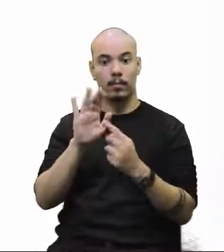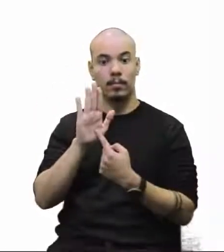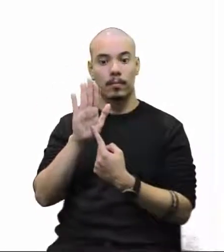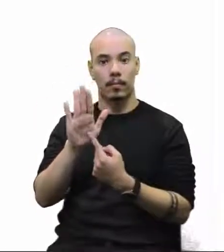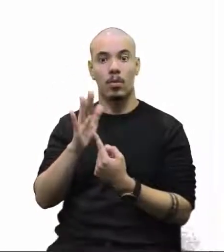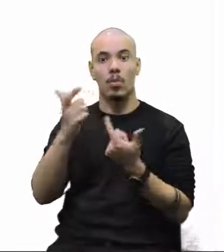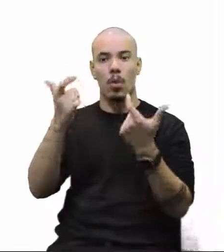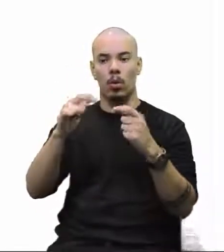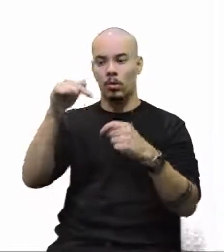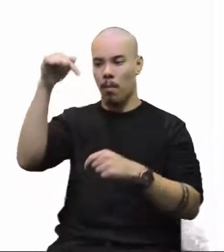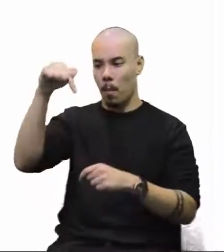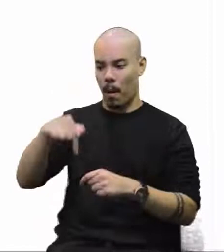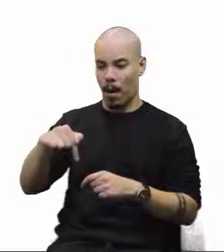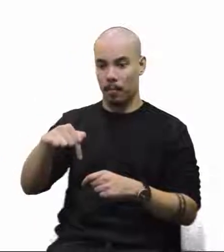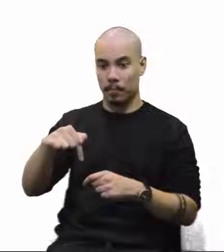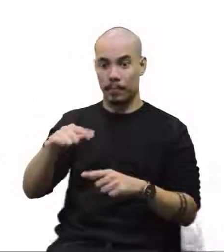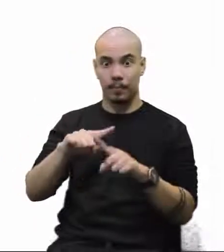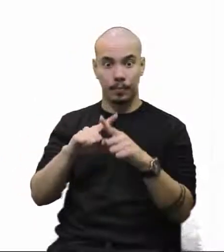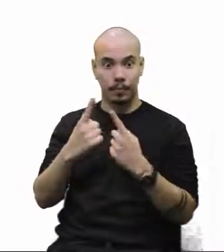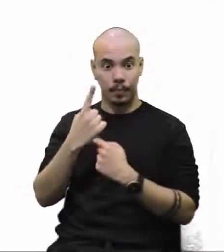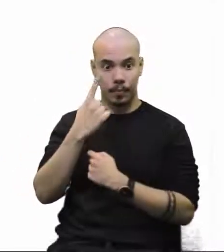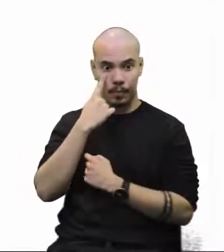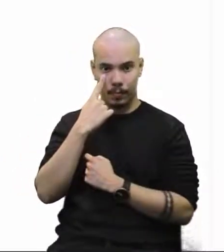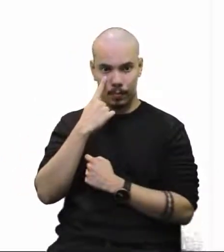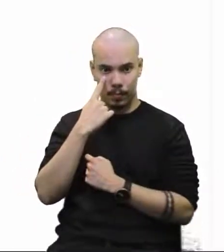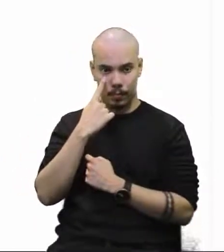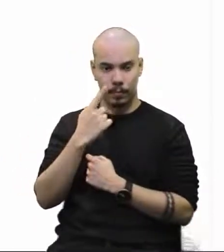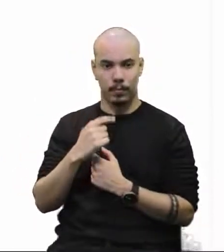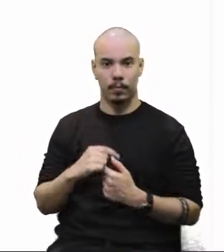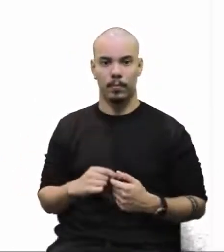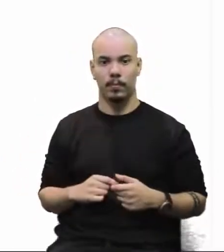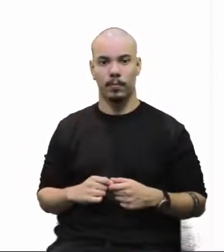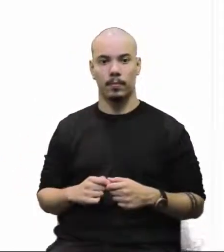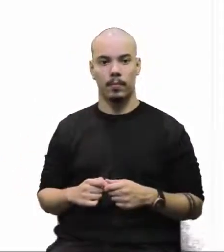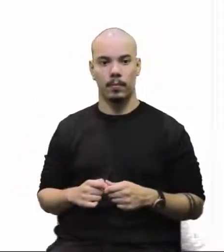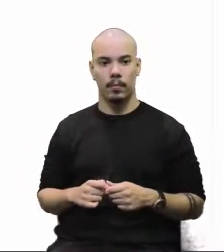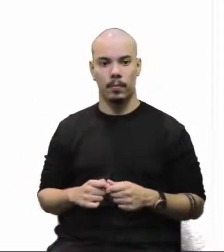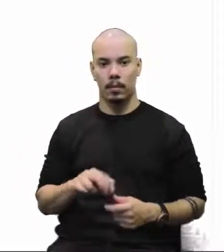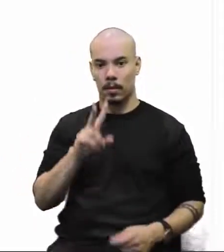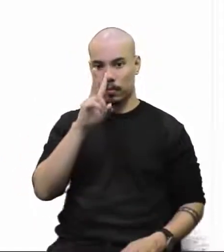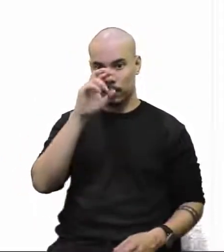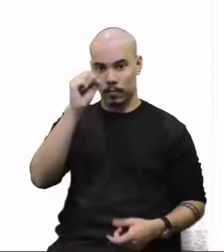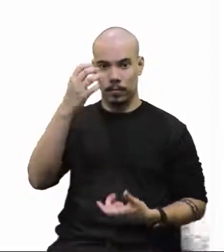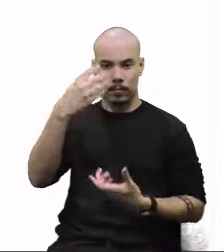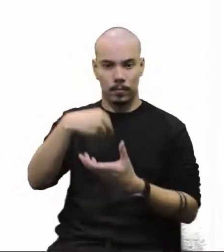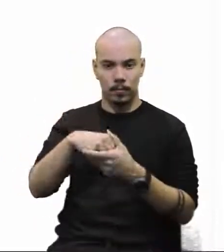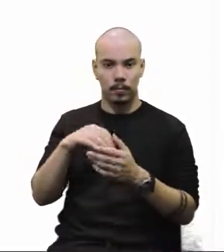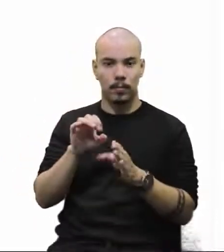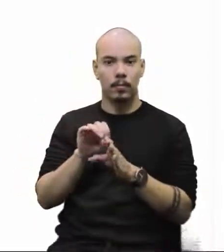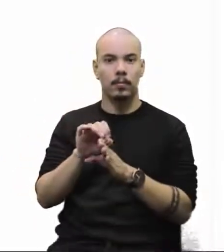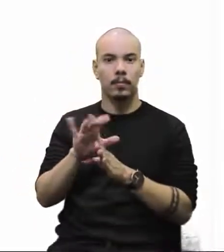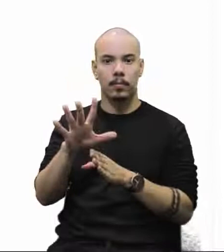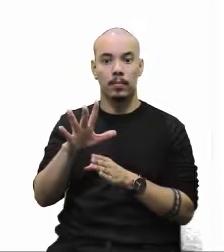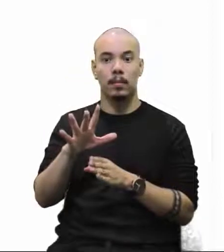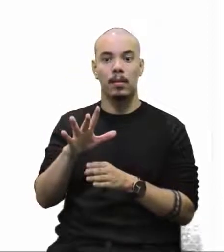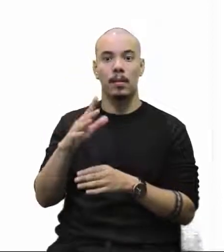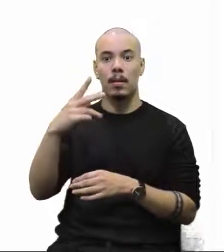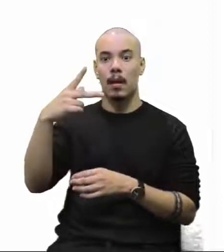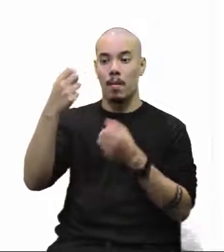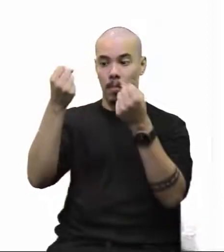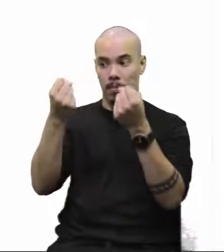está apontando. Mas vamos lá. As forças que atuam no condutor são o peso P,